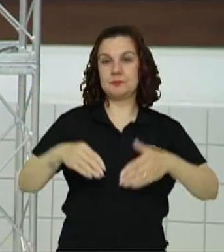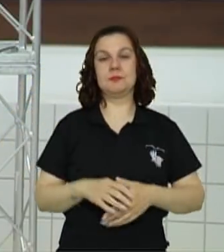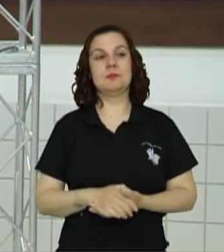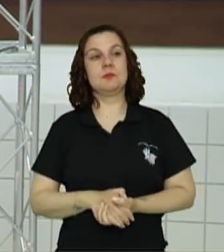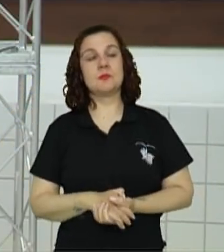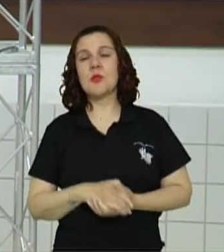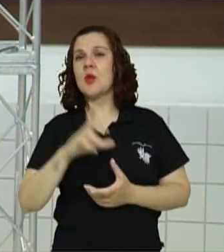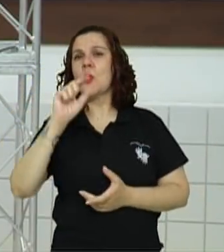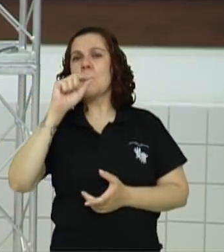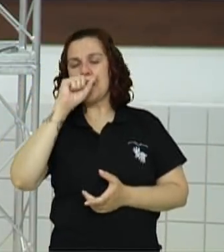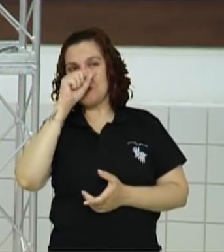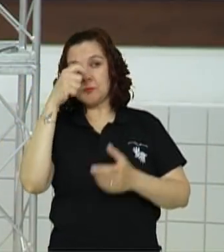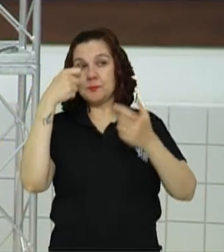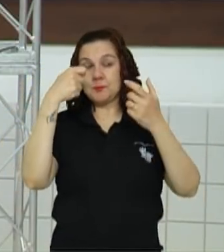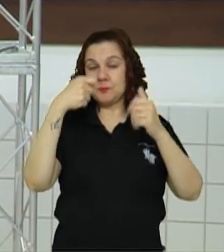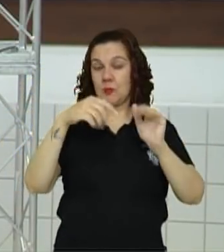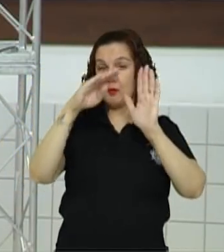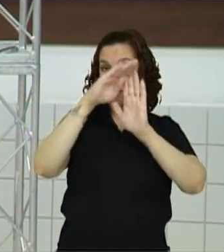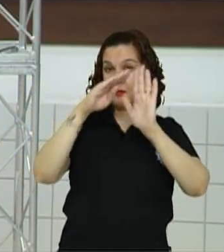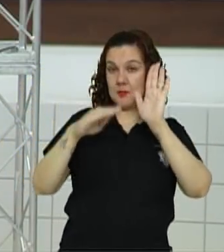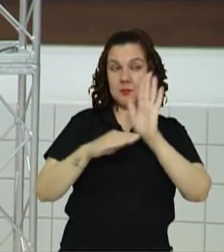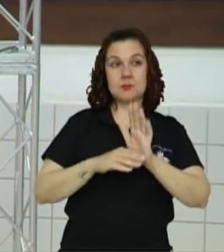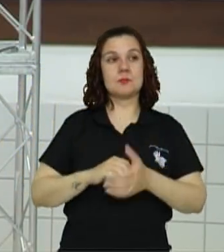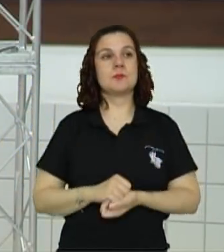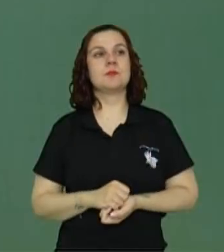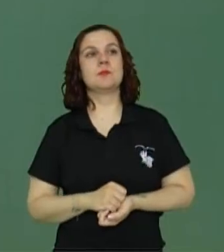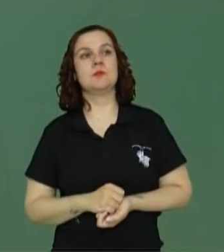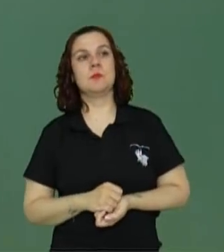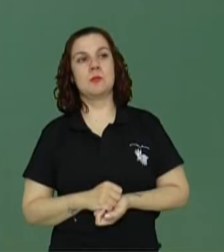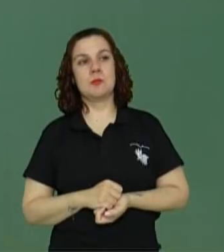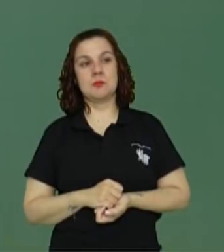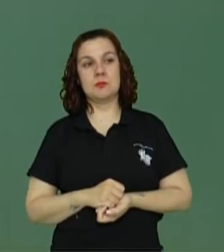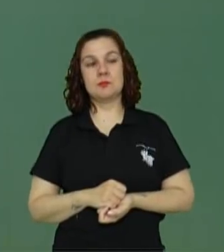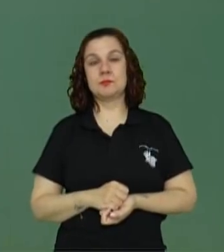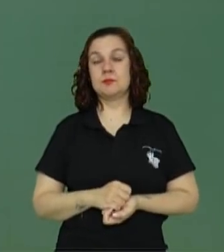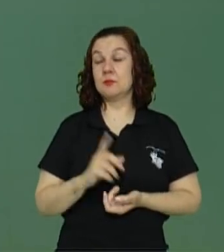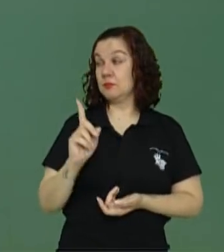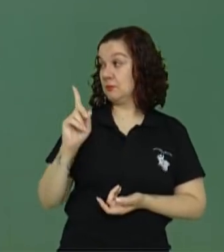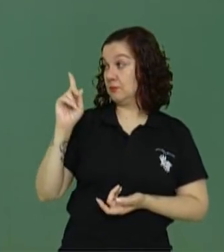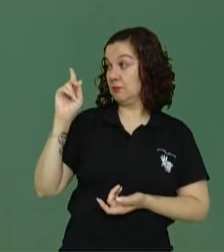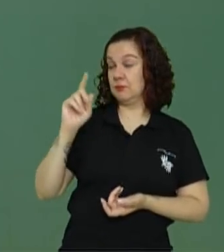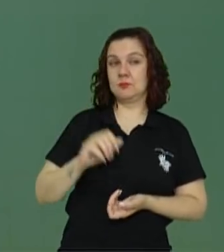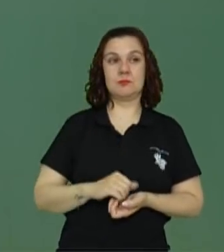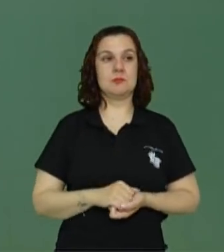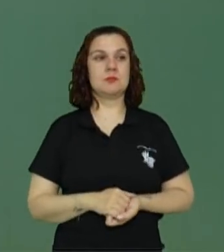transversais. O que eu tenho de propriedade aqui? Ó? Segmento AB